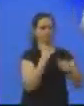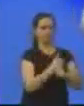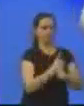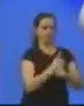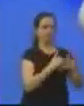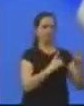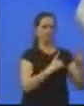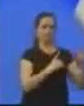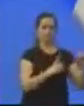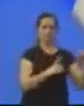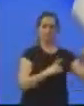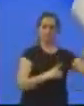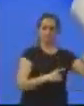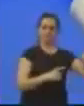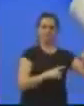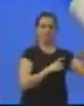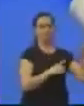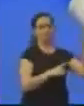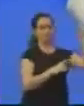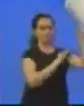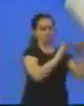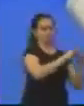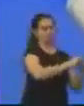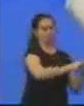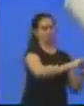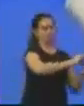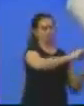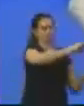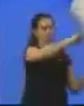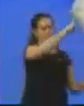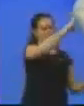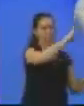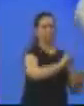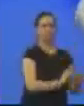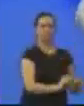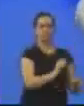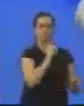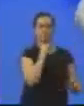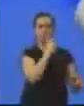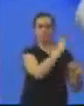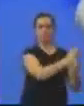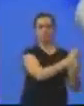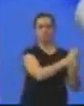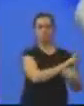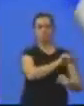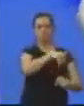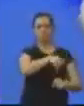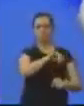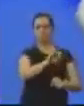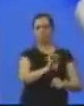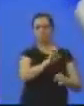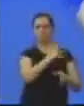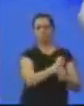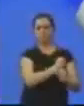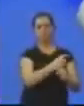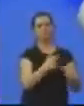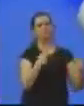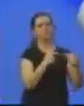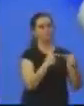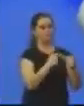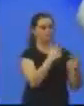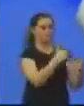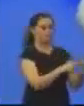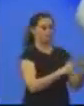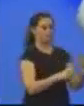meu domínio vai ter um buraco lá no 0, vai ter uma reta tracejada. Aí eu quero calcular o limite de 1 sobre x para onde? Para aquele ponto que tem